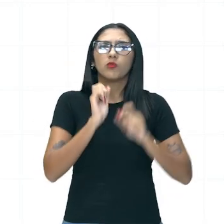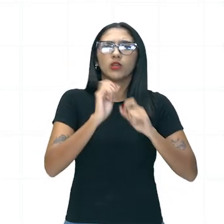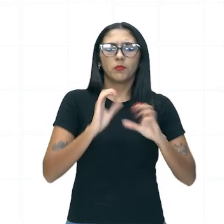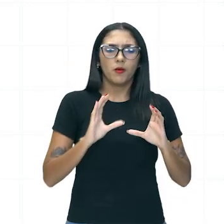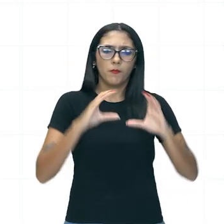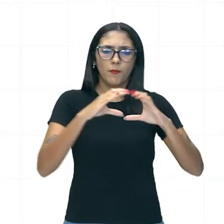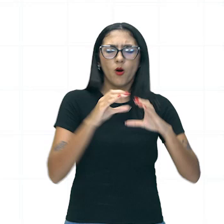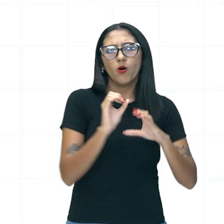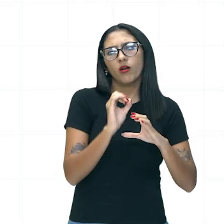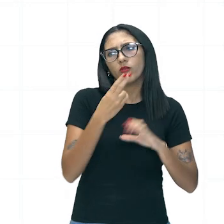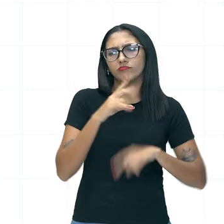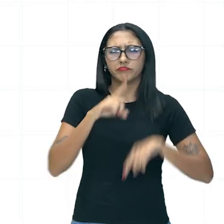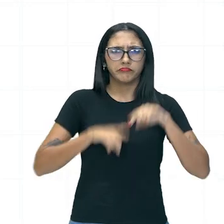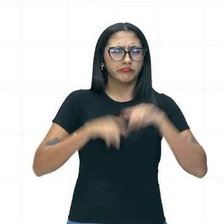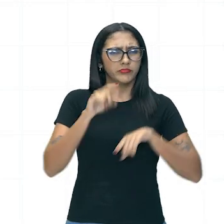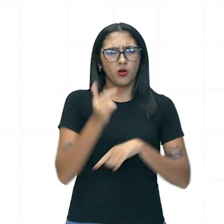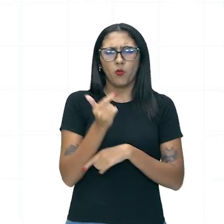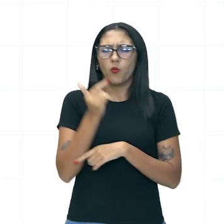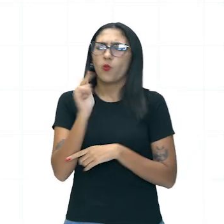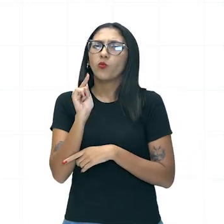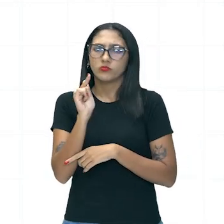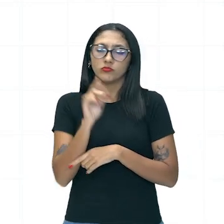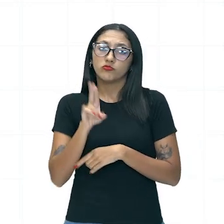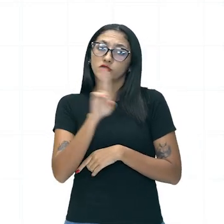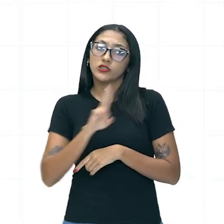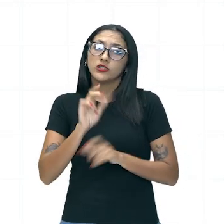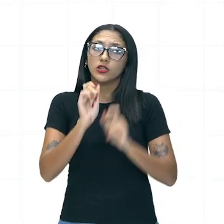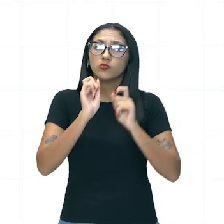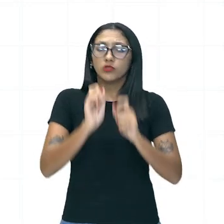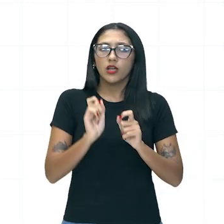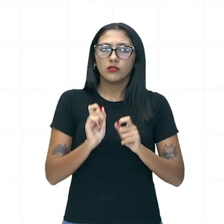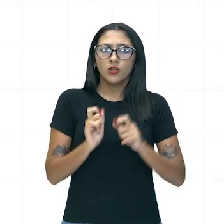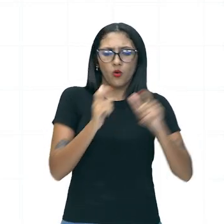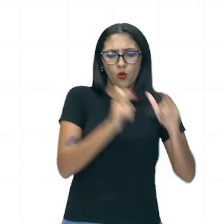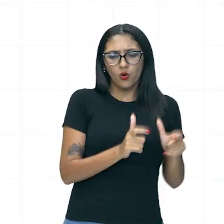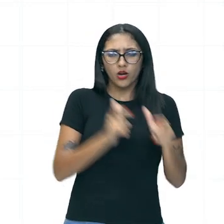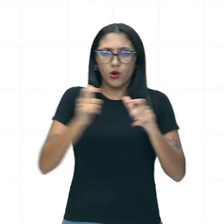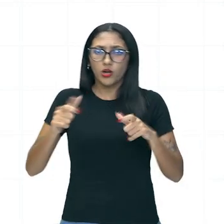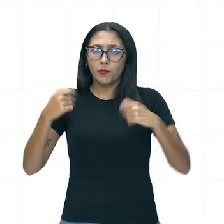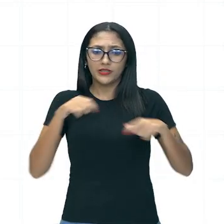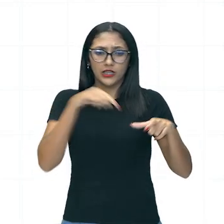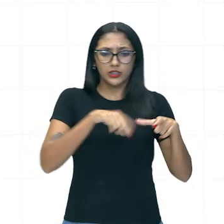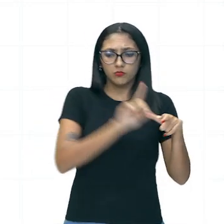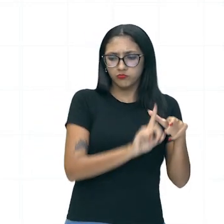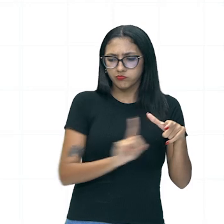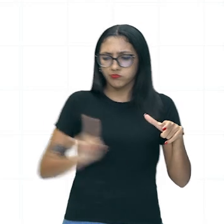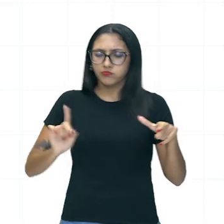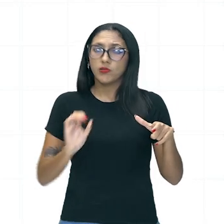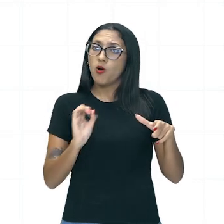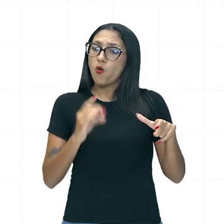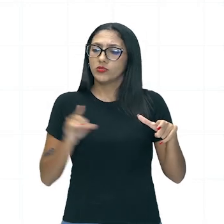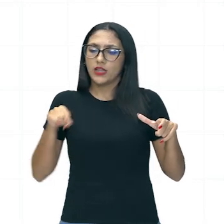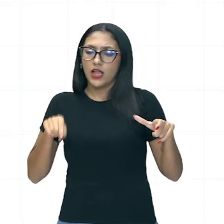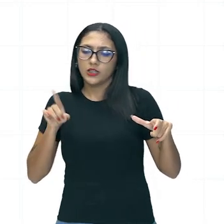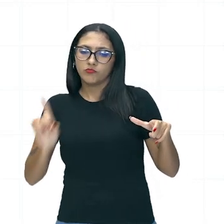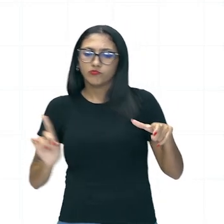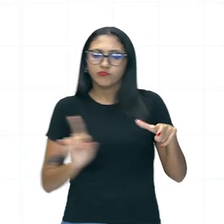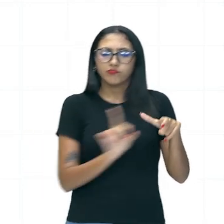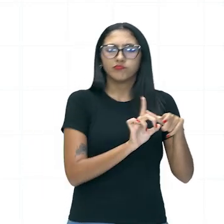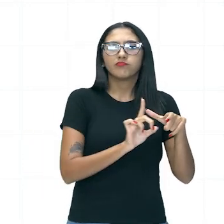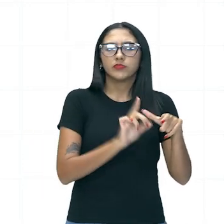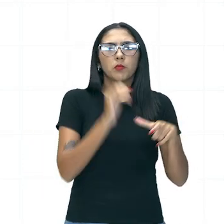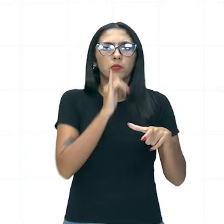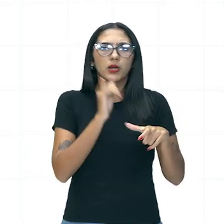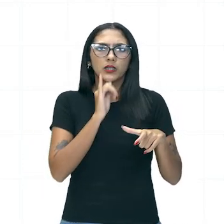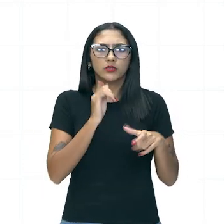da modalidade, a uma meta ou setor da quadra ou do campo, defendida pelos adversários, como o